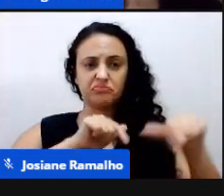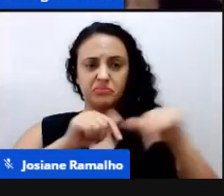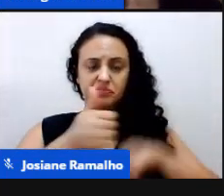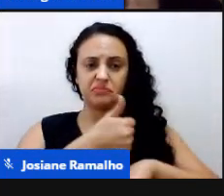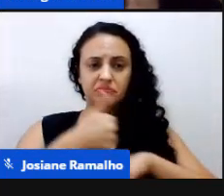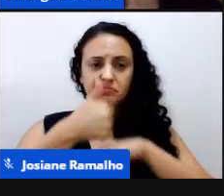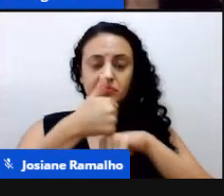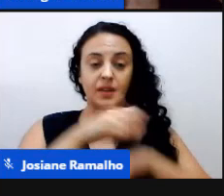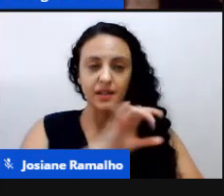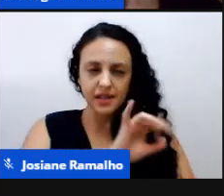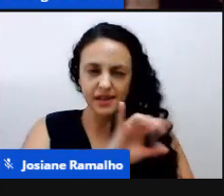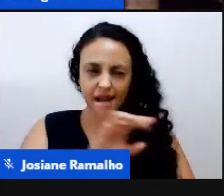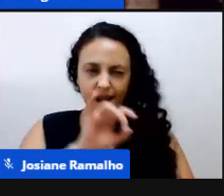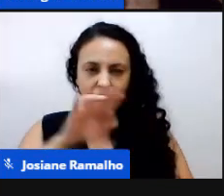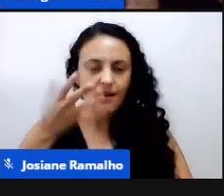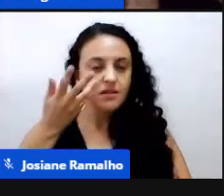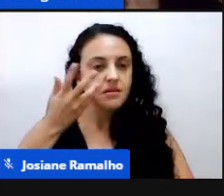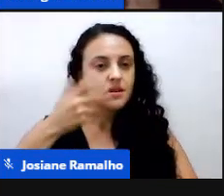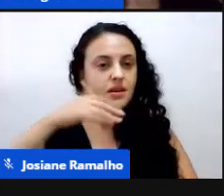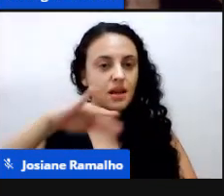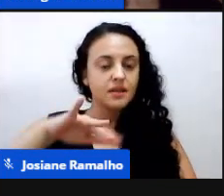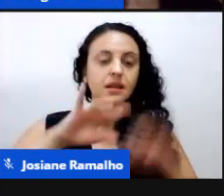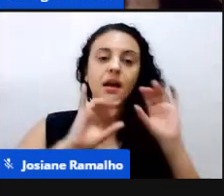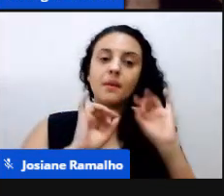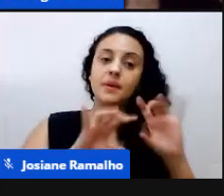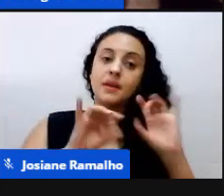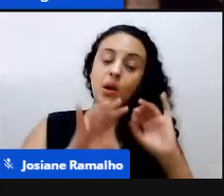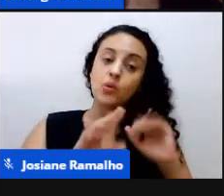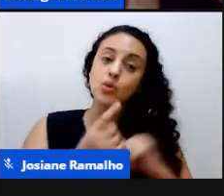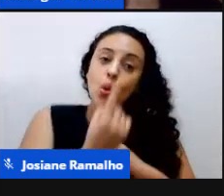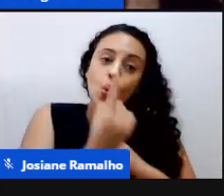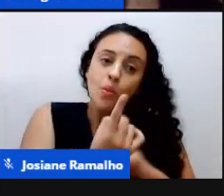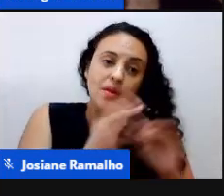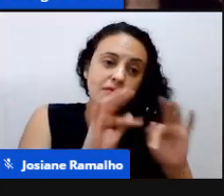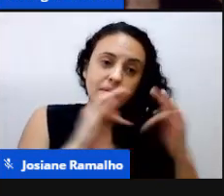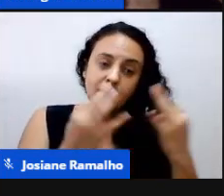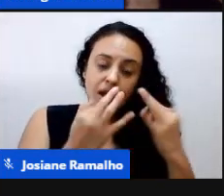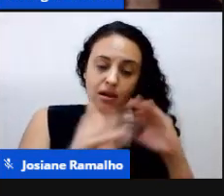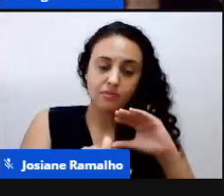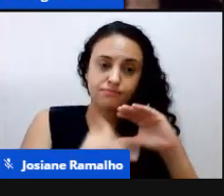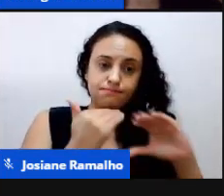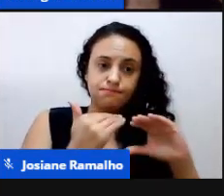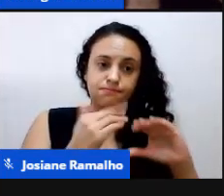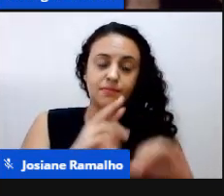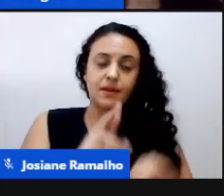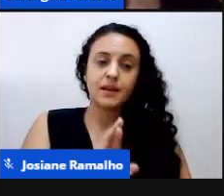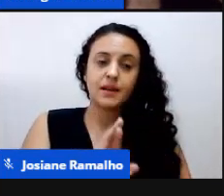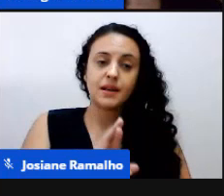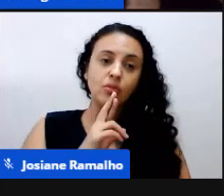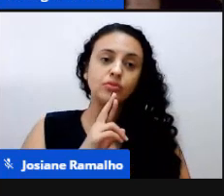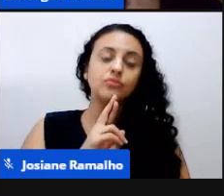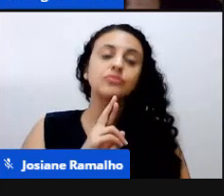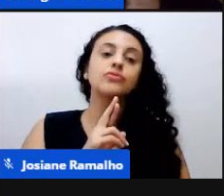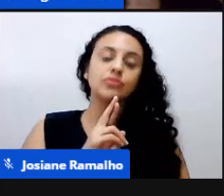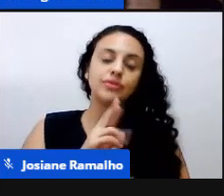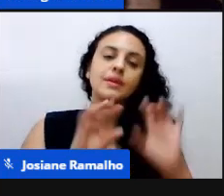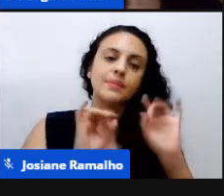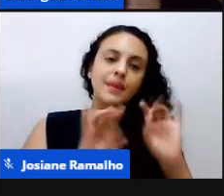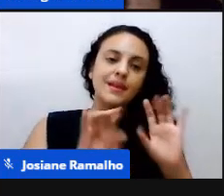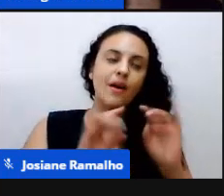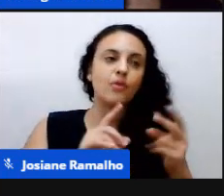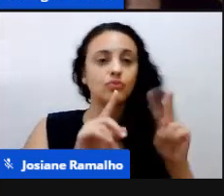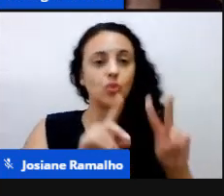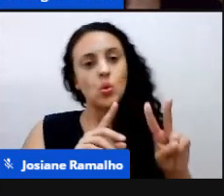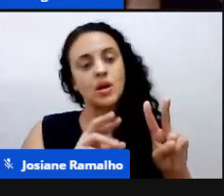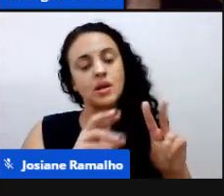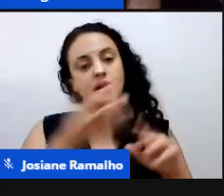especial. Se tiver o retorno de uma criança, é uma criança que é especial. Se tiver o retorno de 2 crianças, são 2 crianças.